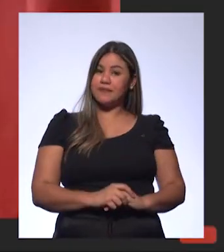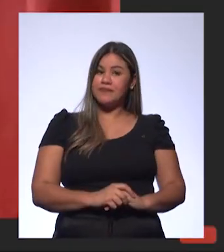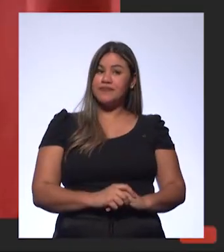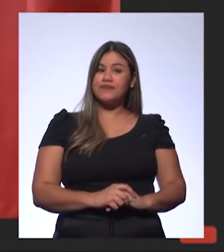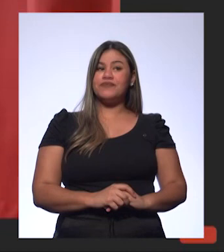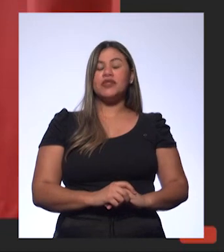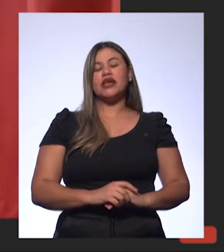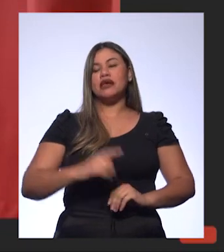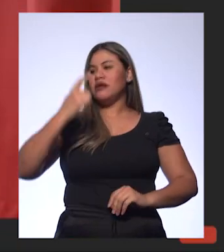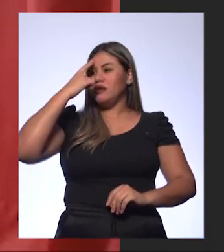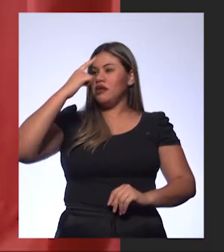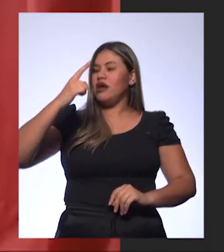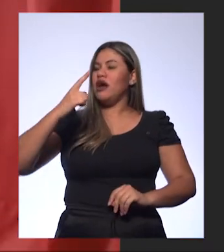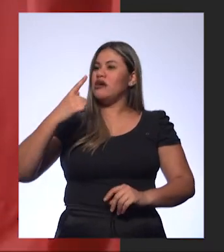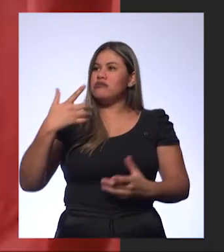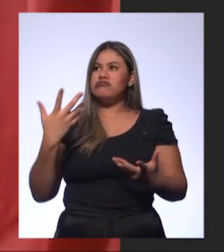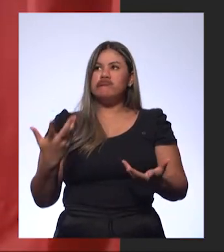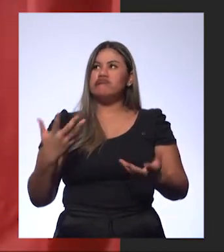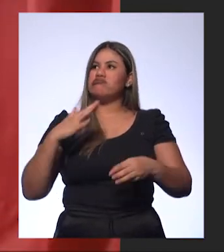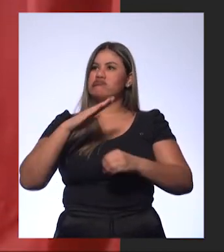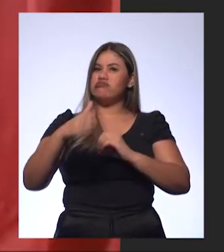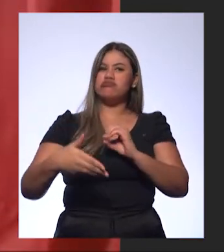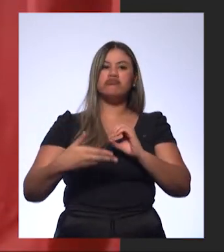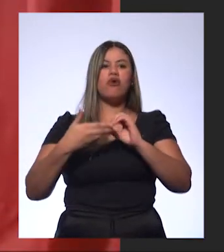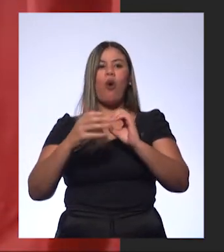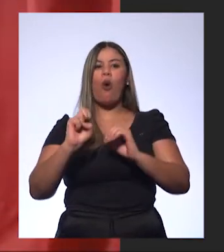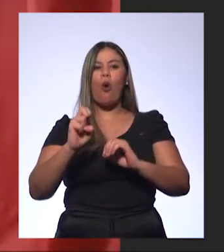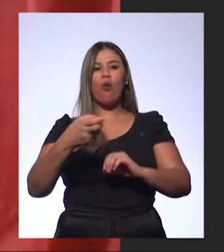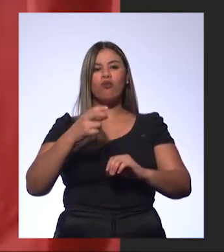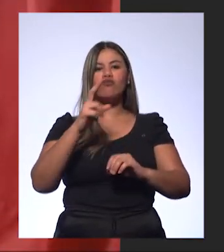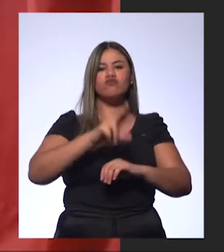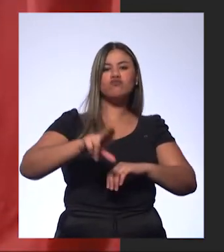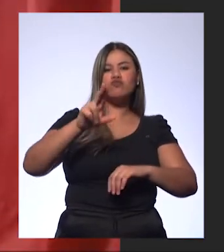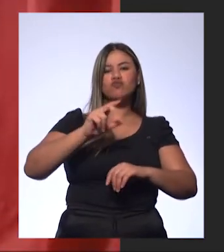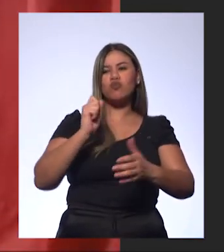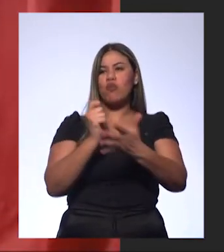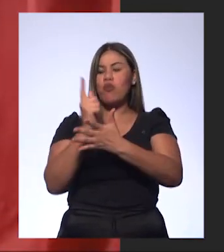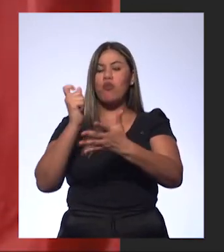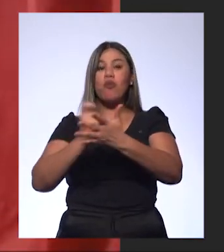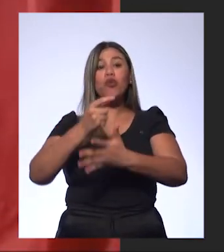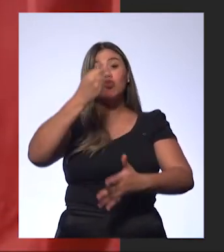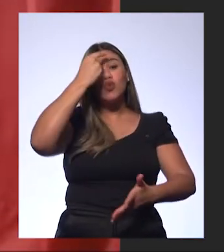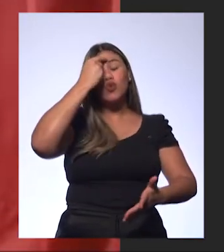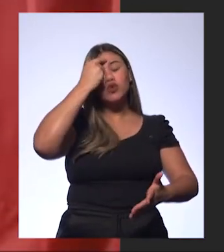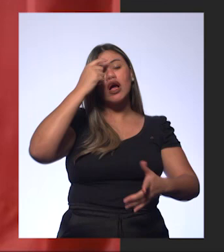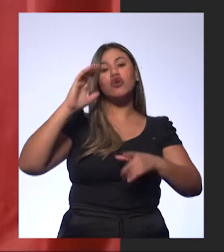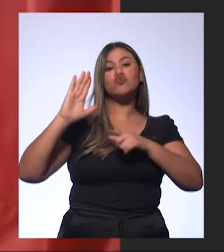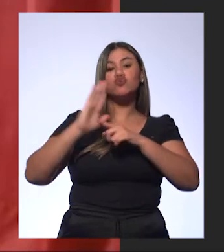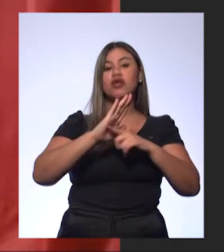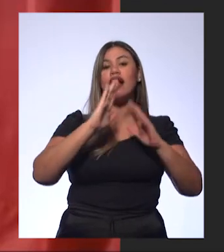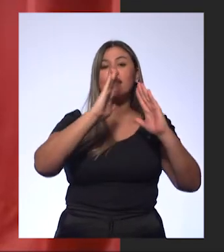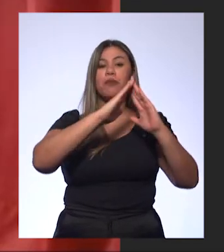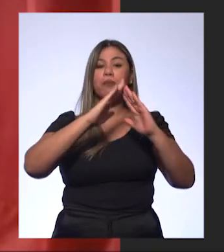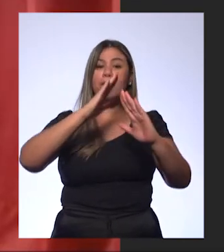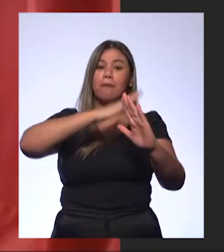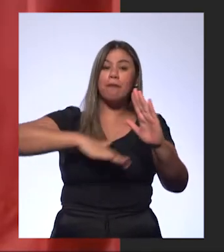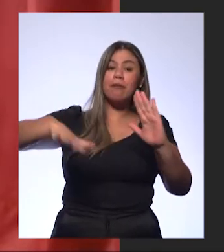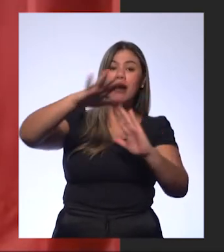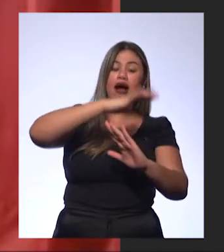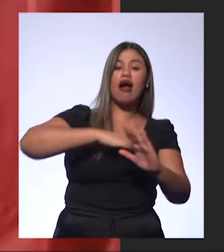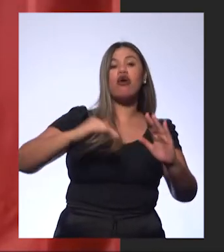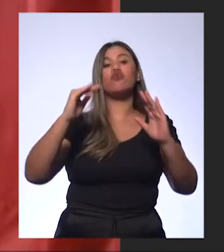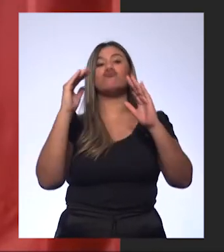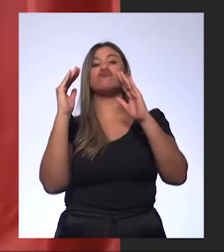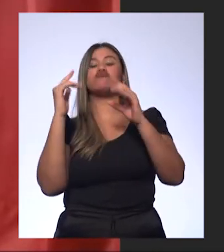sobre sustentabilidade ou consumo consciente que auxiliasse nosso bairro, nossa cidade ou comunidade